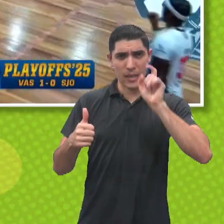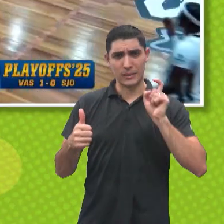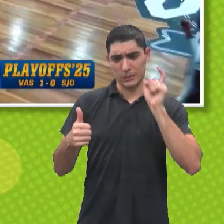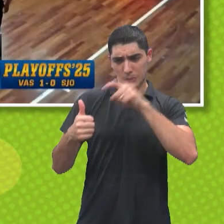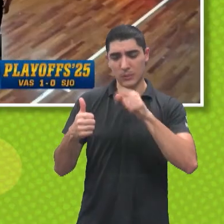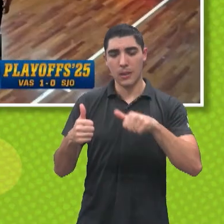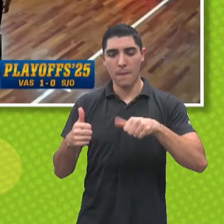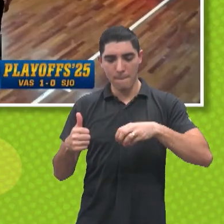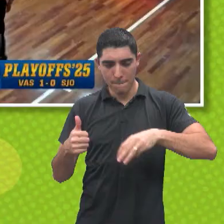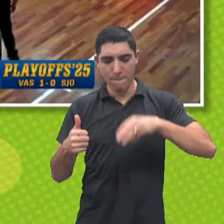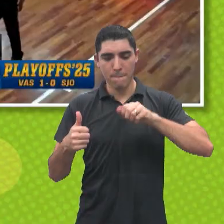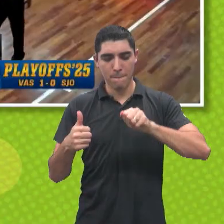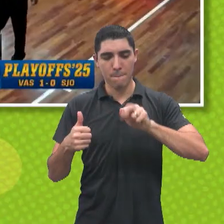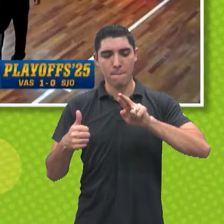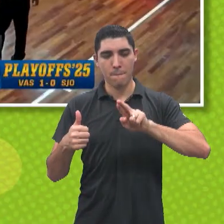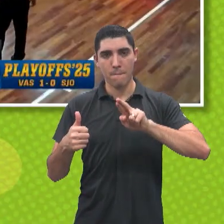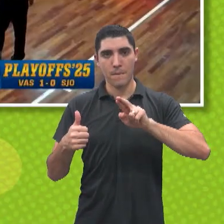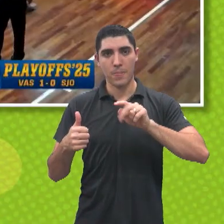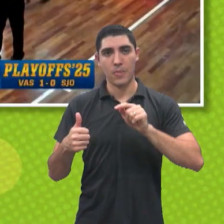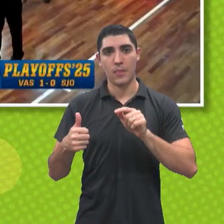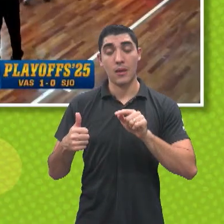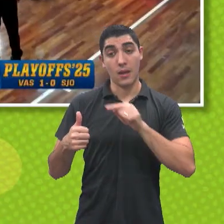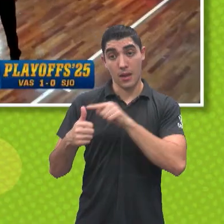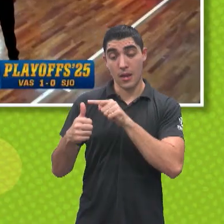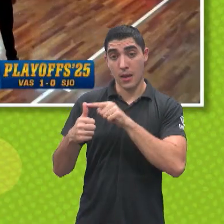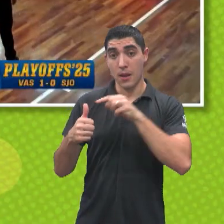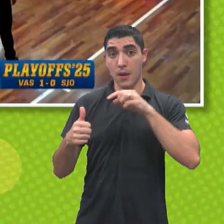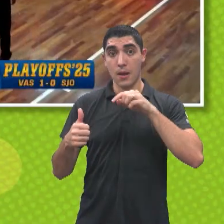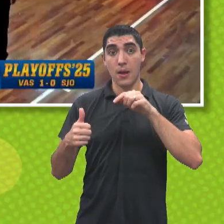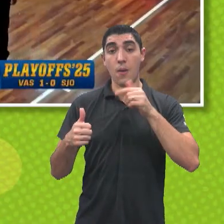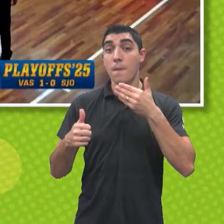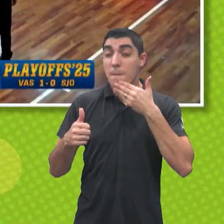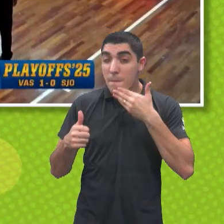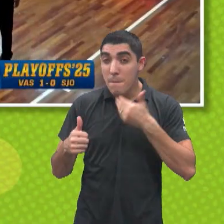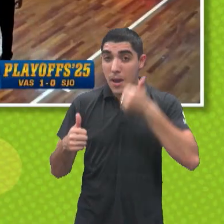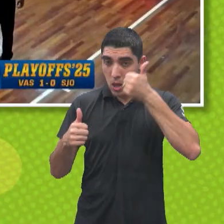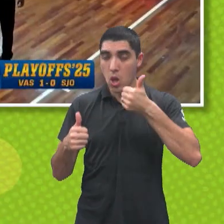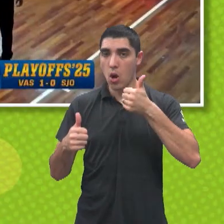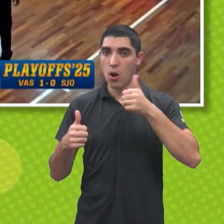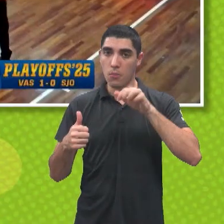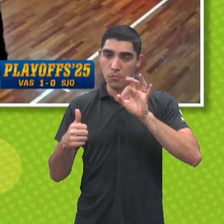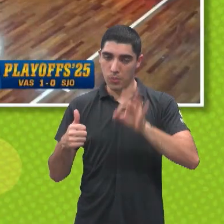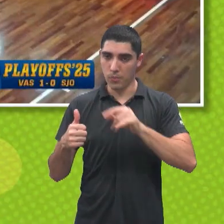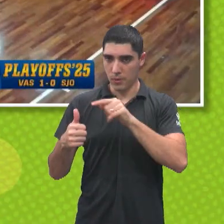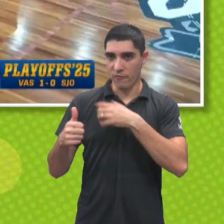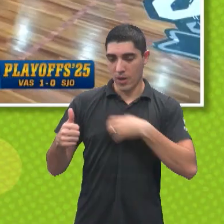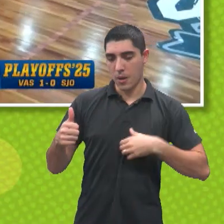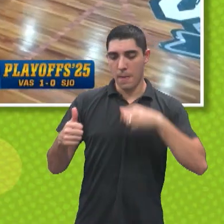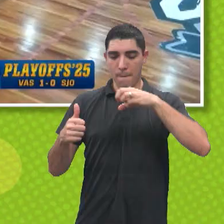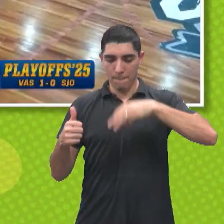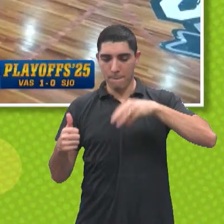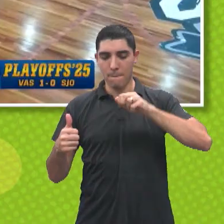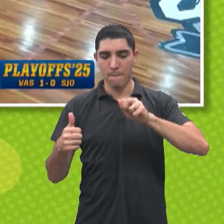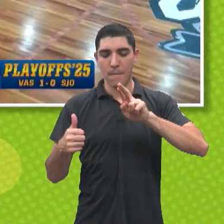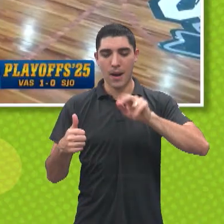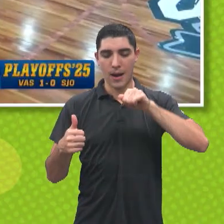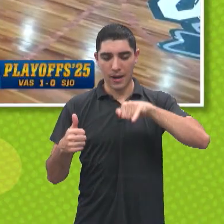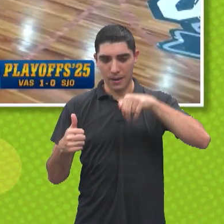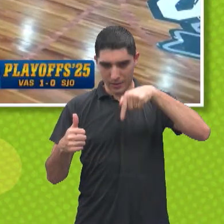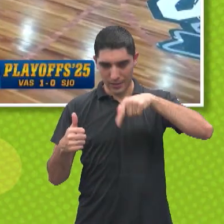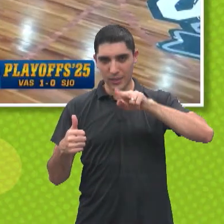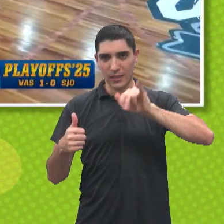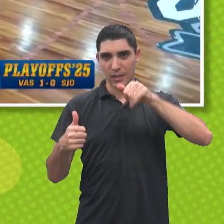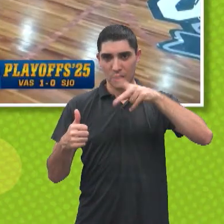Marquinhos, o Marquinhos foi o melhor do Vasco, o melhor do jogo foi o Vieta. O Marquinhos, 21 pontos, 4 rebotes e 6 assistências, seguido